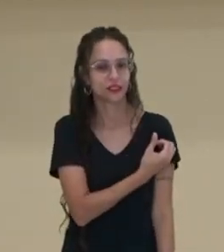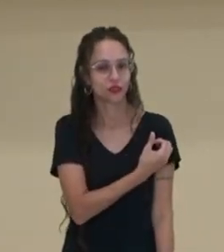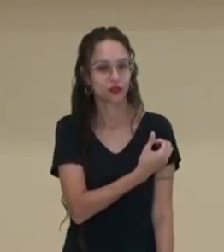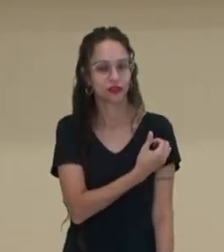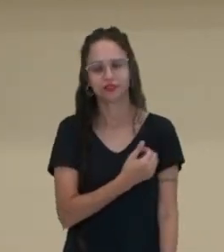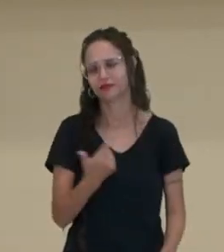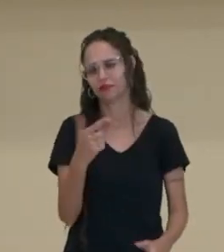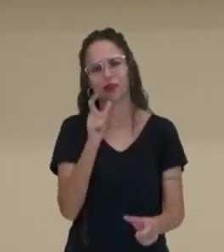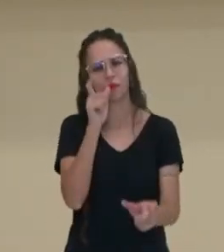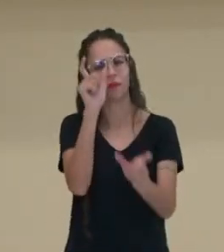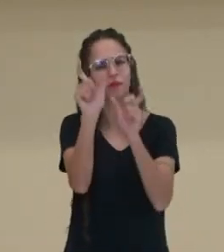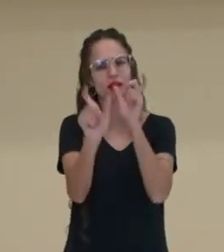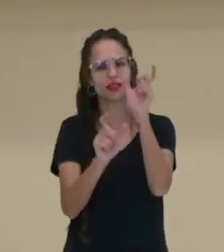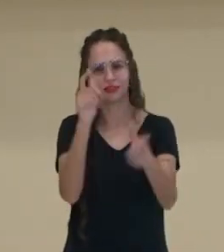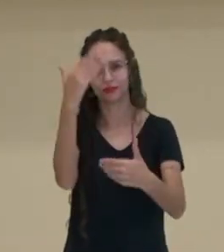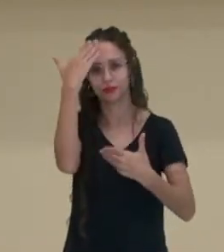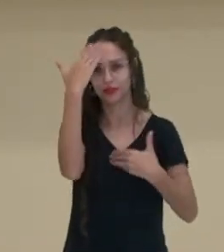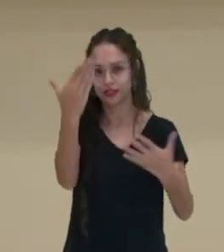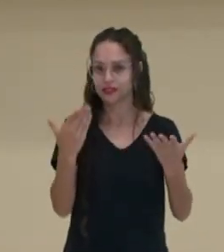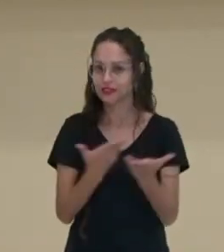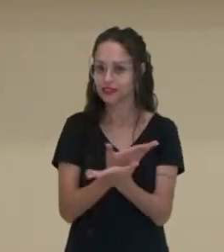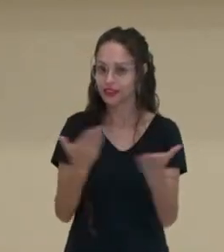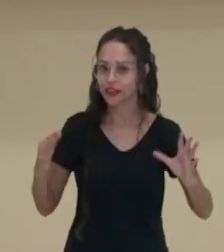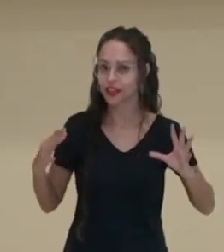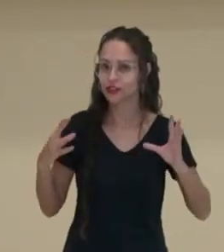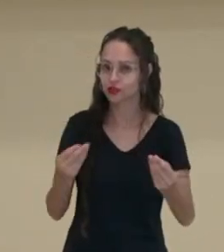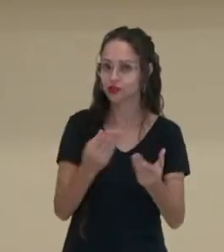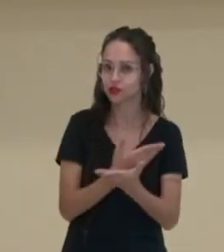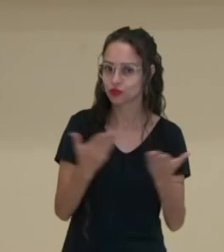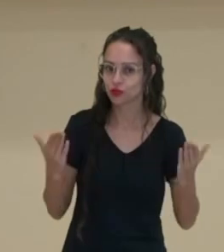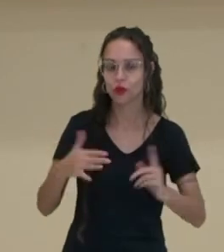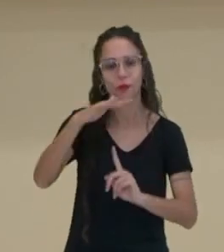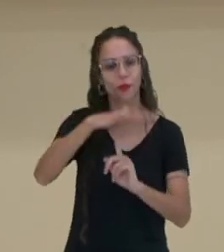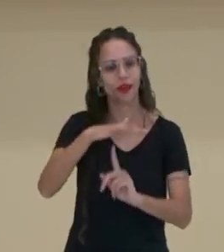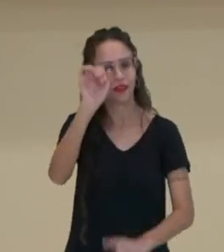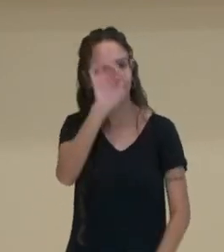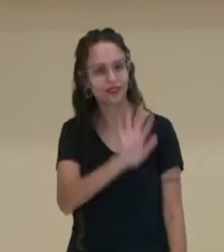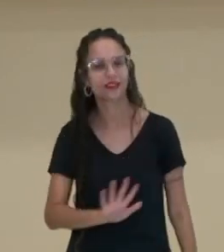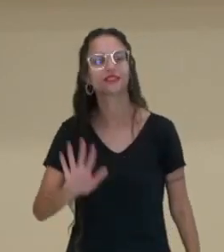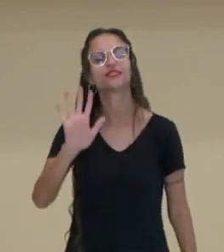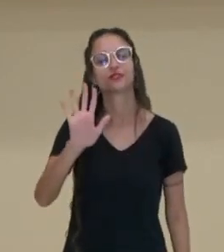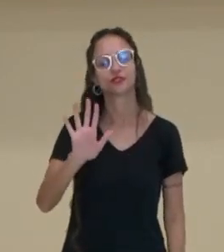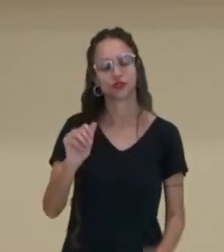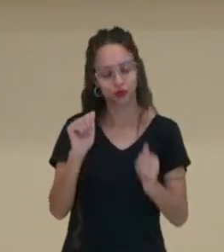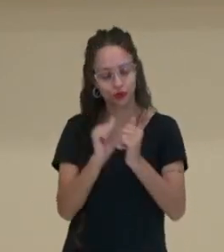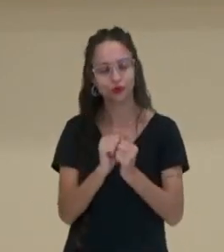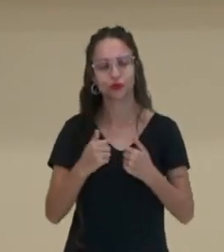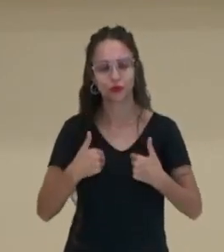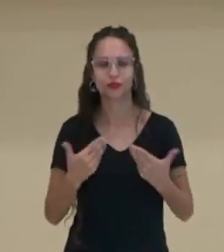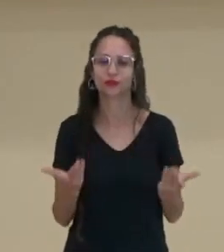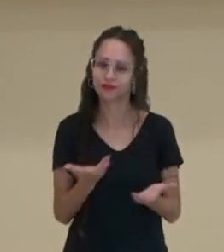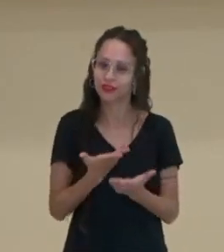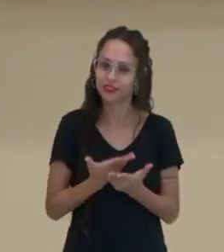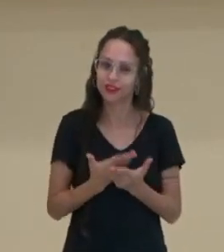tenho palavras para agradecer a todos vocês, nosso Paraná querido, por estar junto comigo nesta aula.